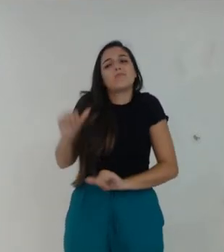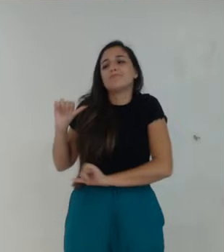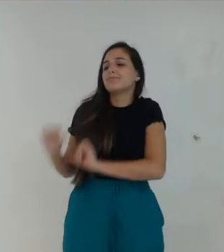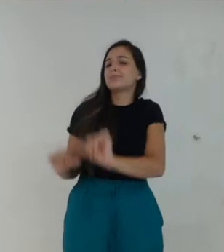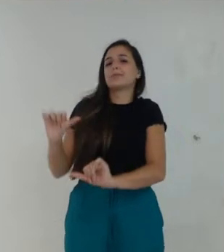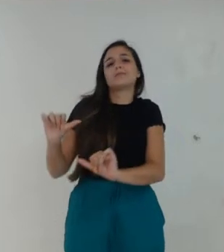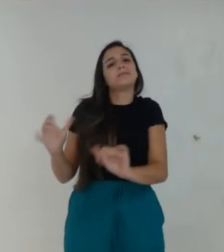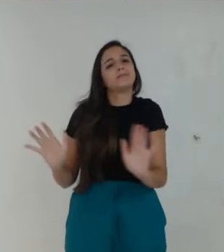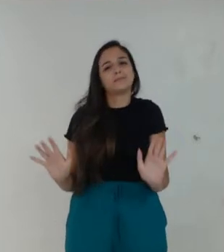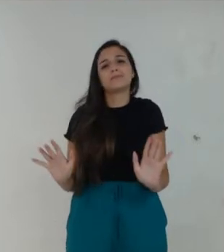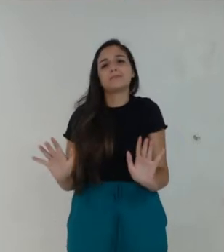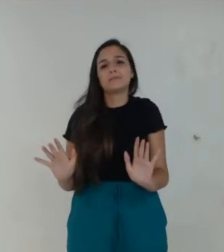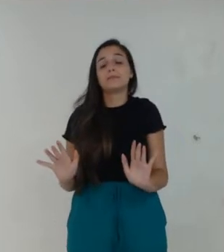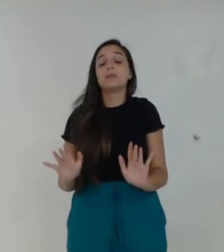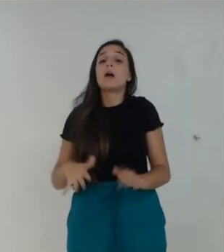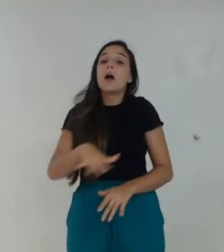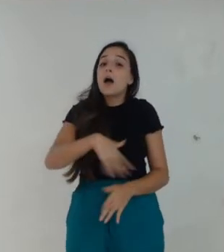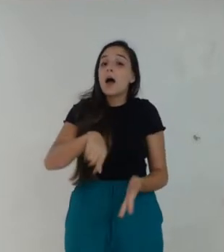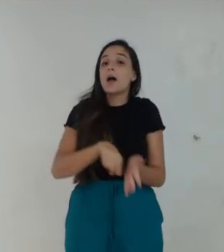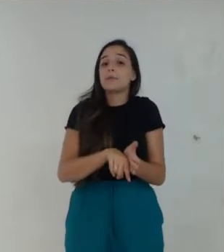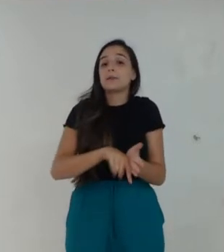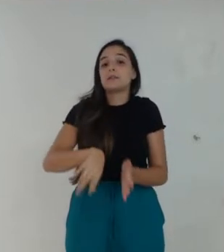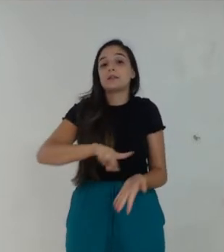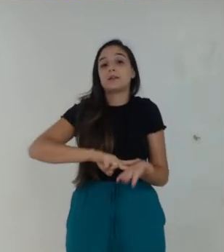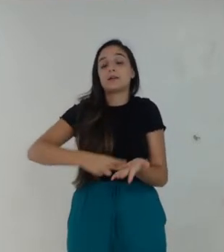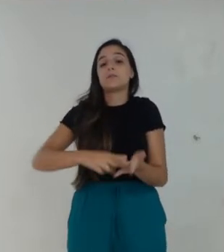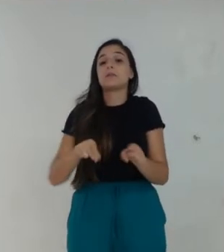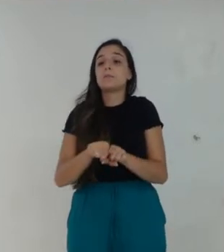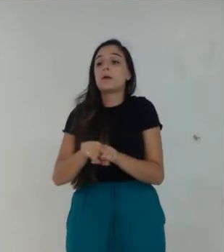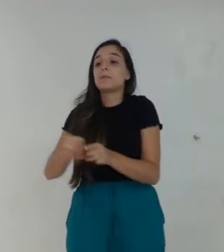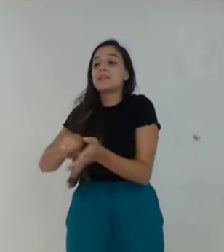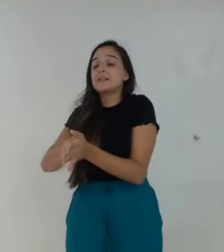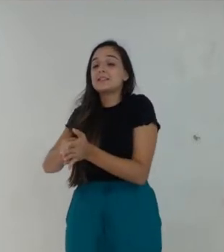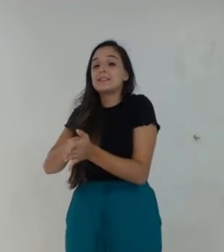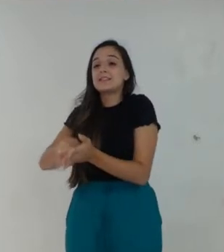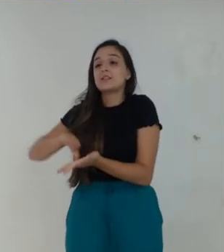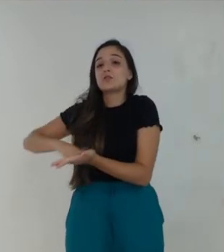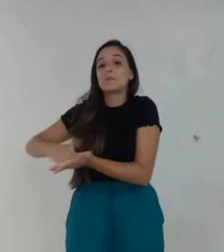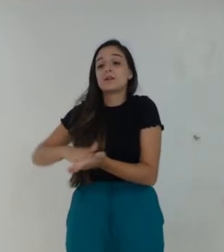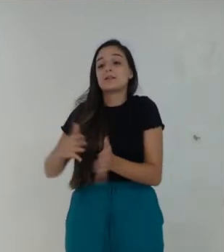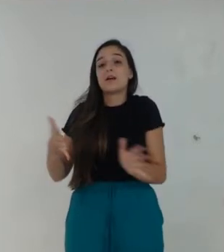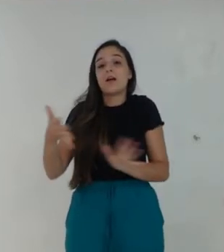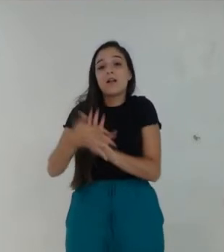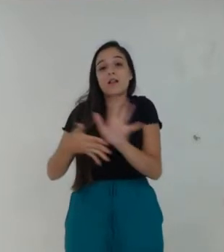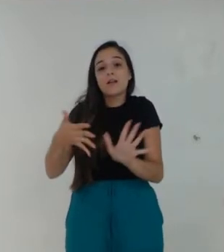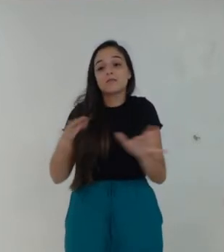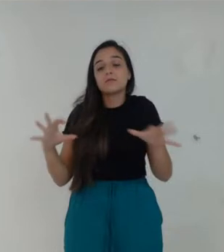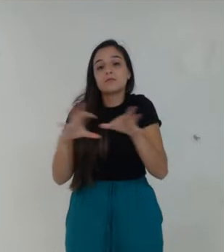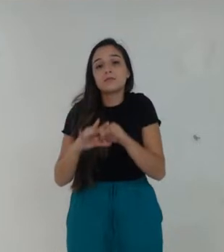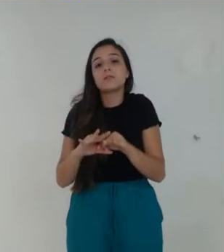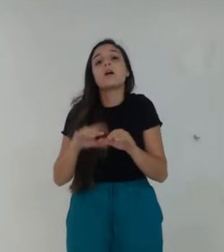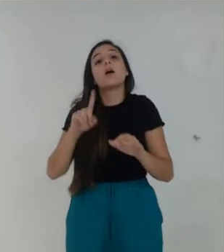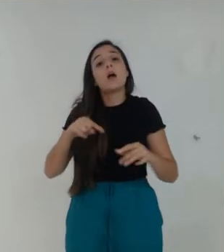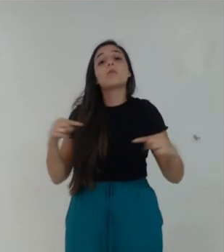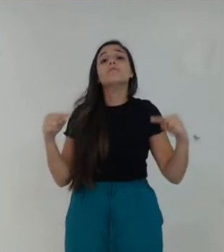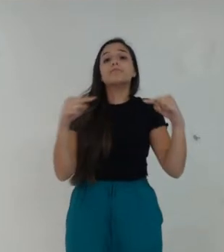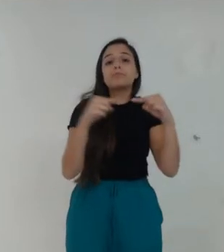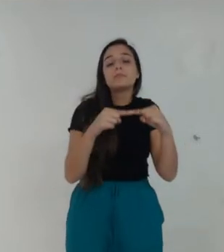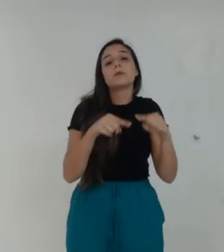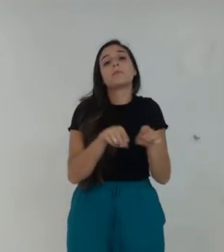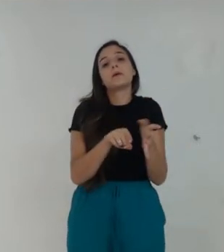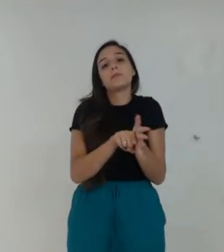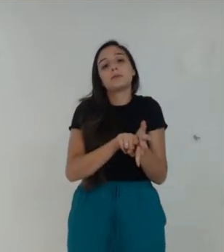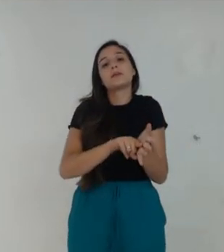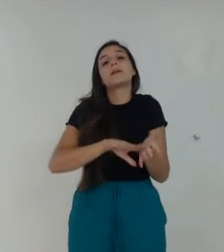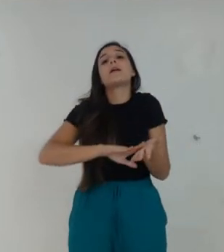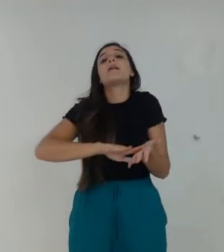o campo dos estudos da tradução e interpretação de línguas de sinais é diretamente vinculado aos estudos da tradução e aos